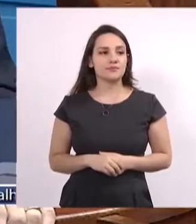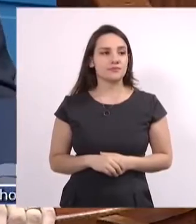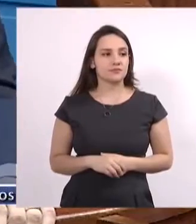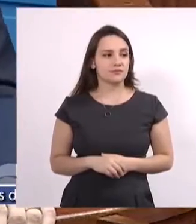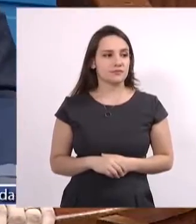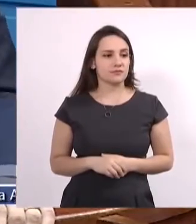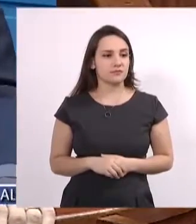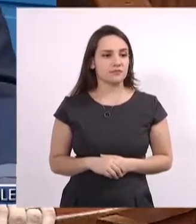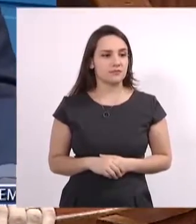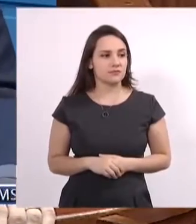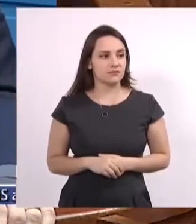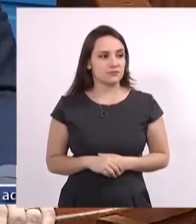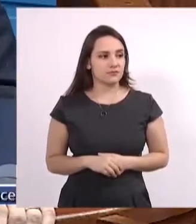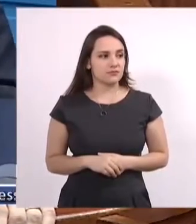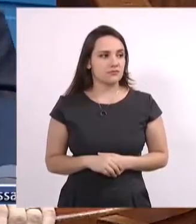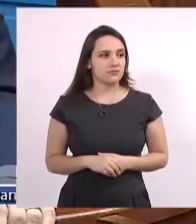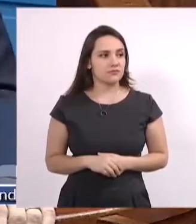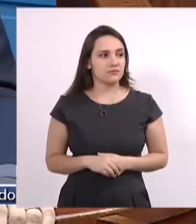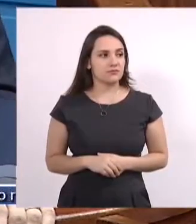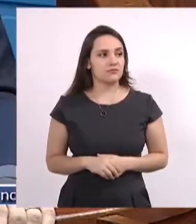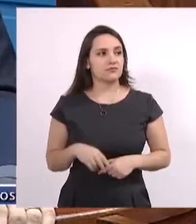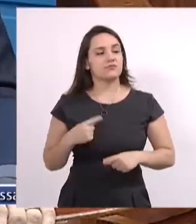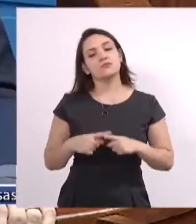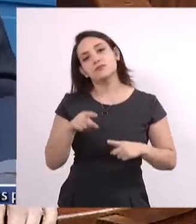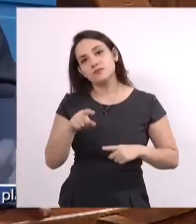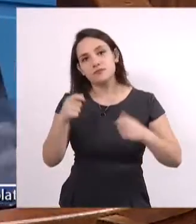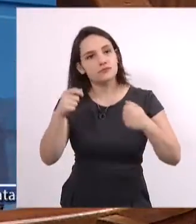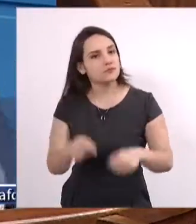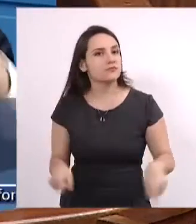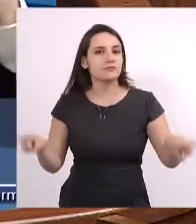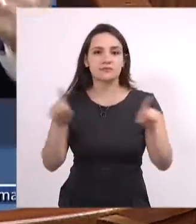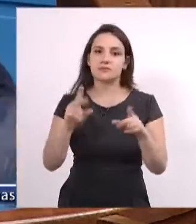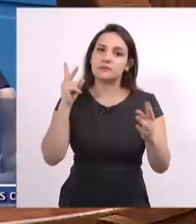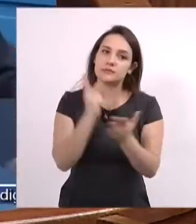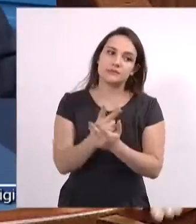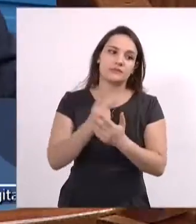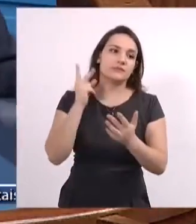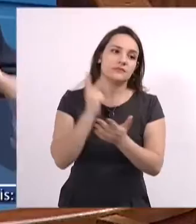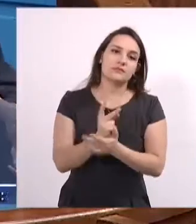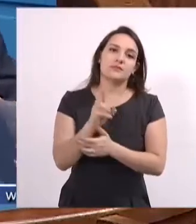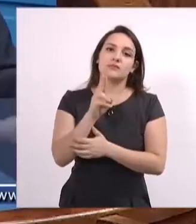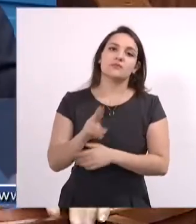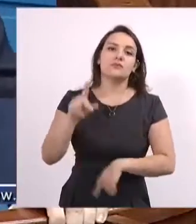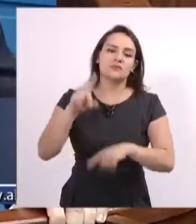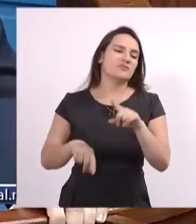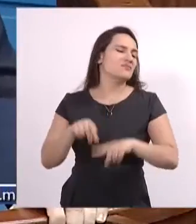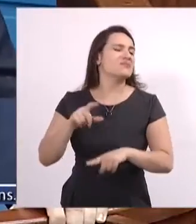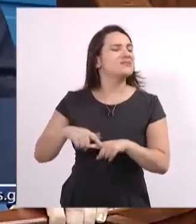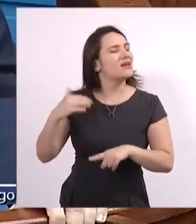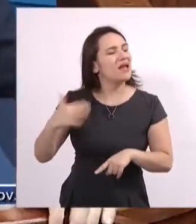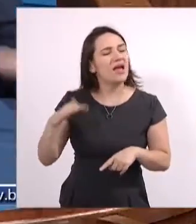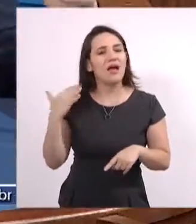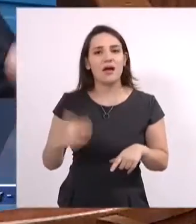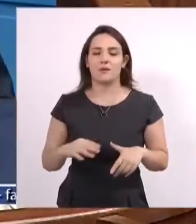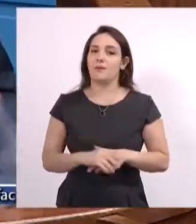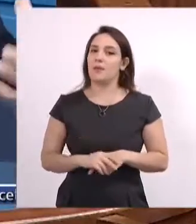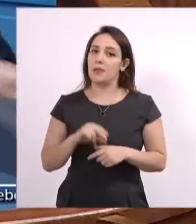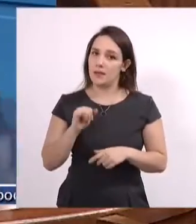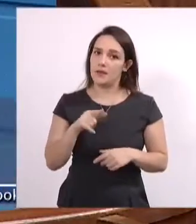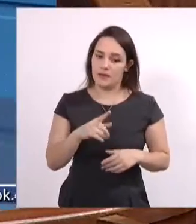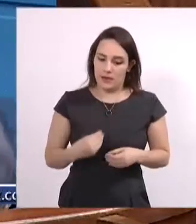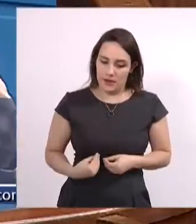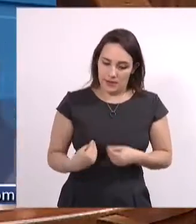vai precisar estar constantemente usando um equipamento caríssimo e que